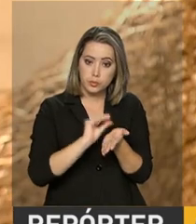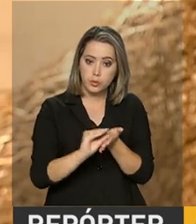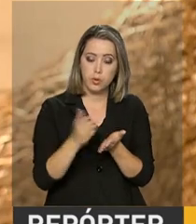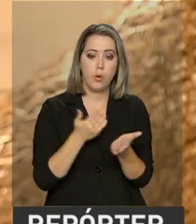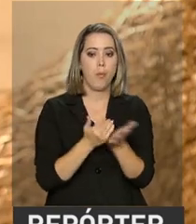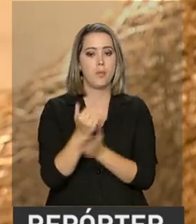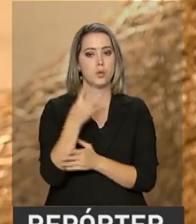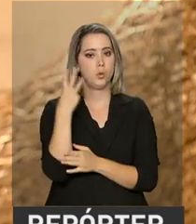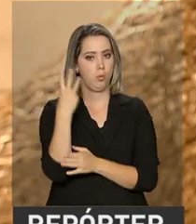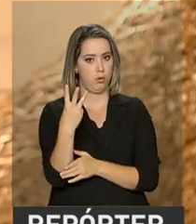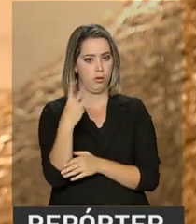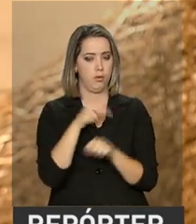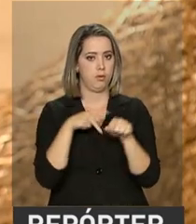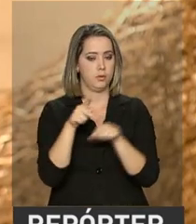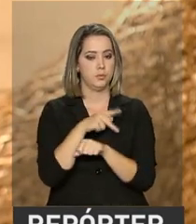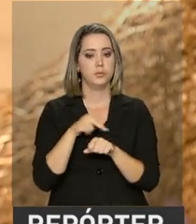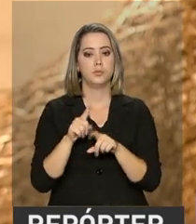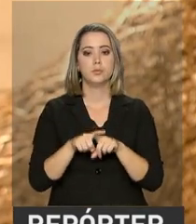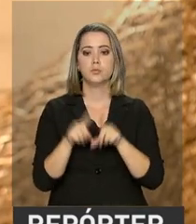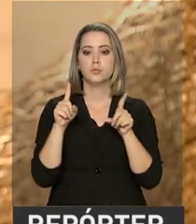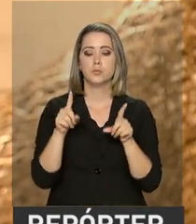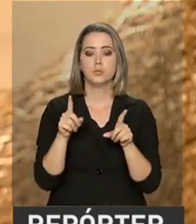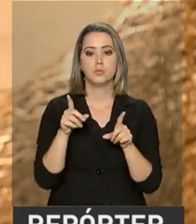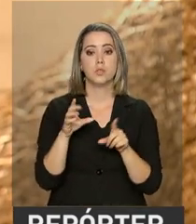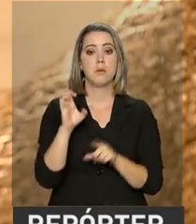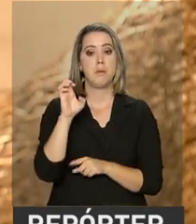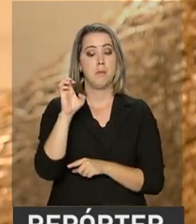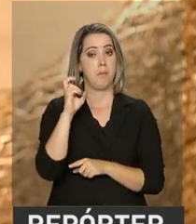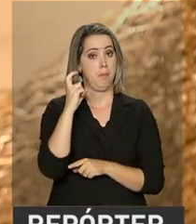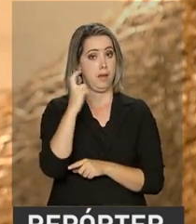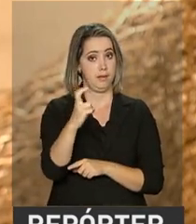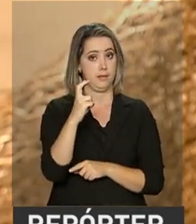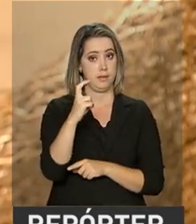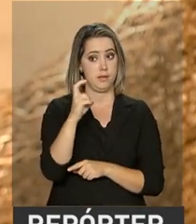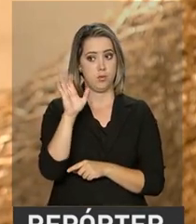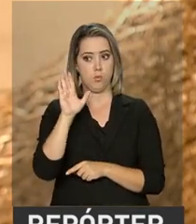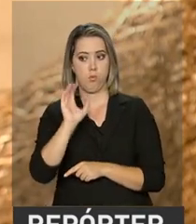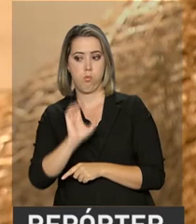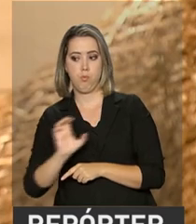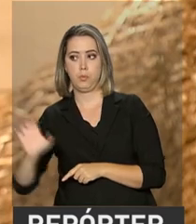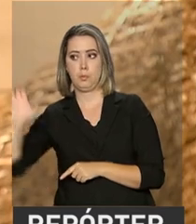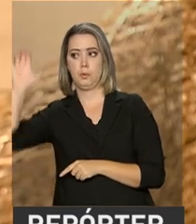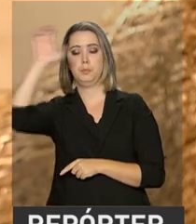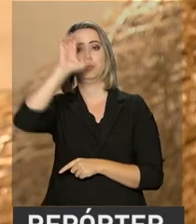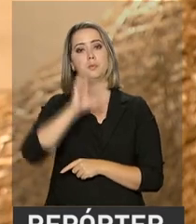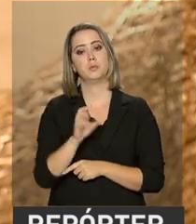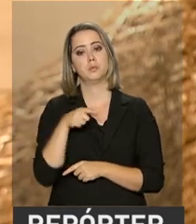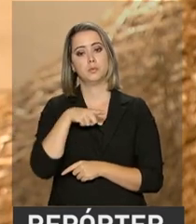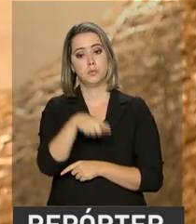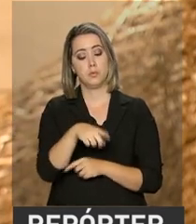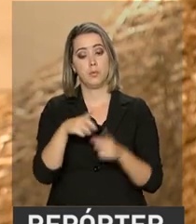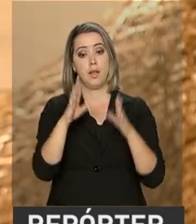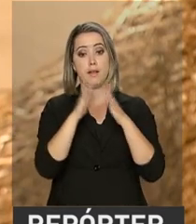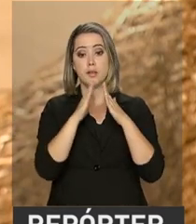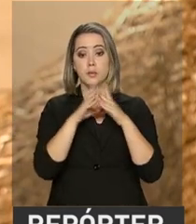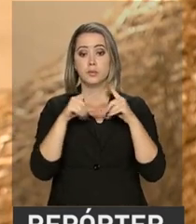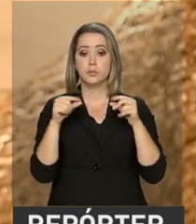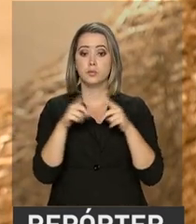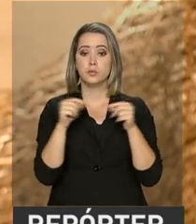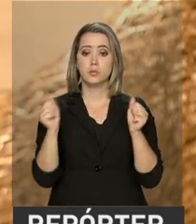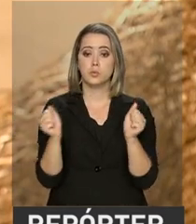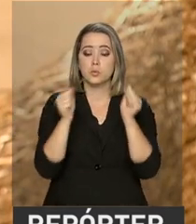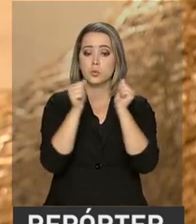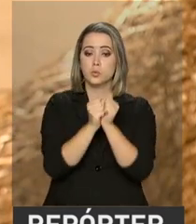três países vai ficar em cinco continentes No mínimo a Japan House para